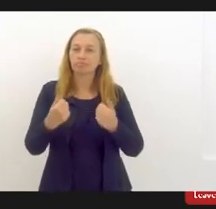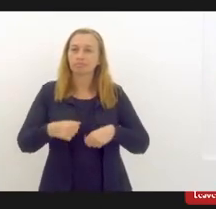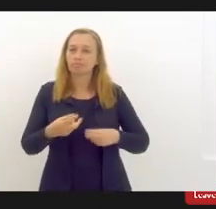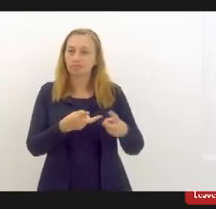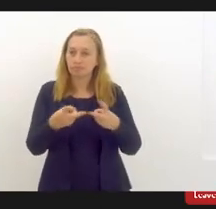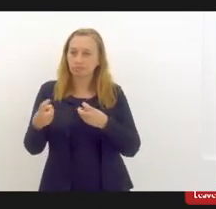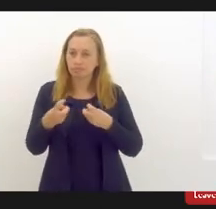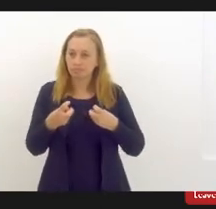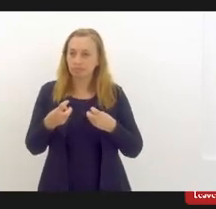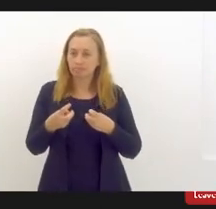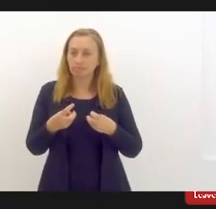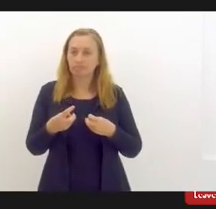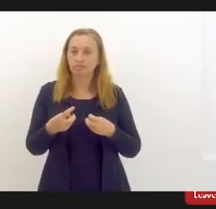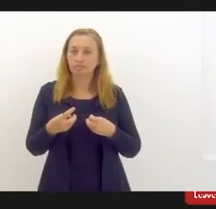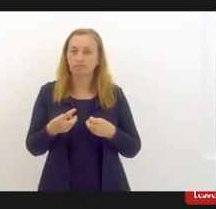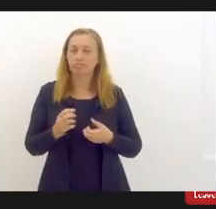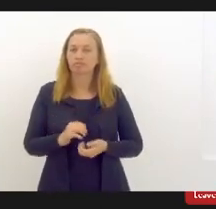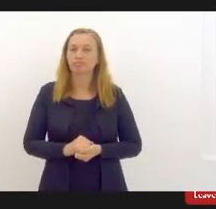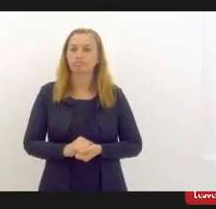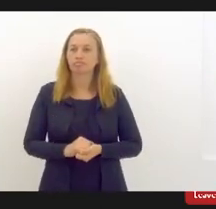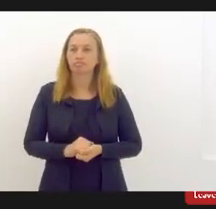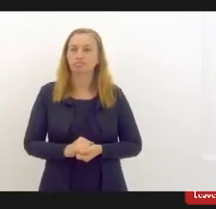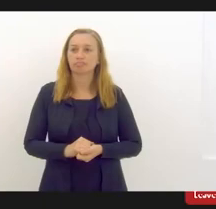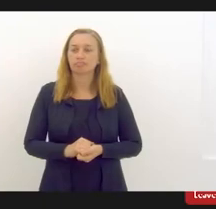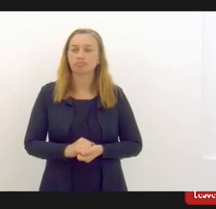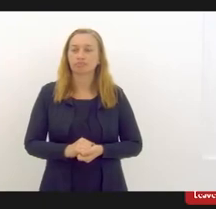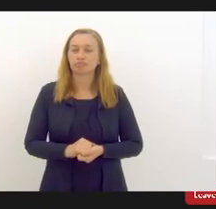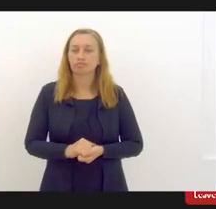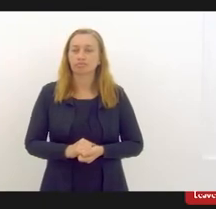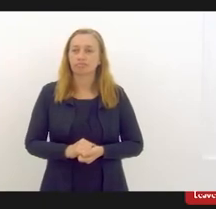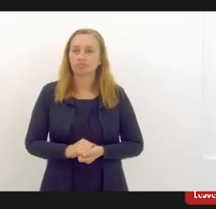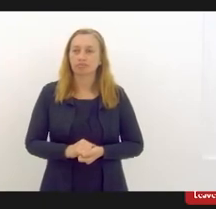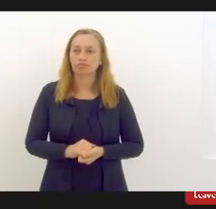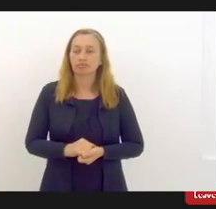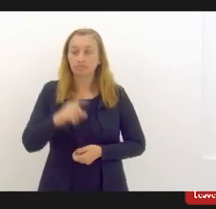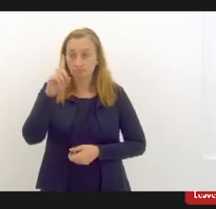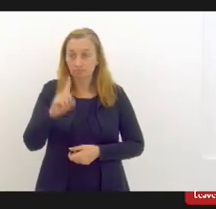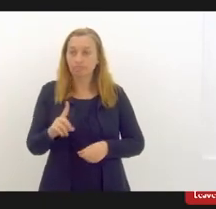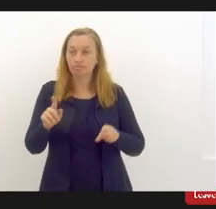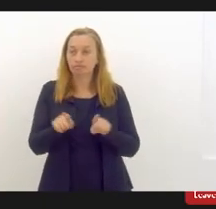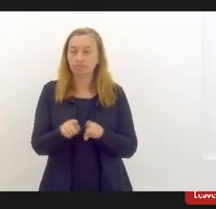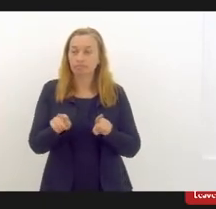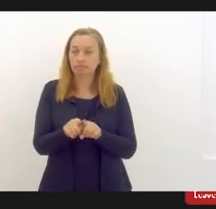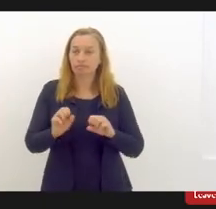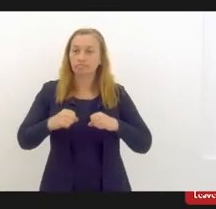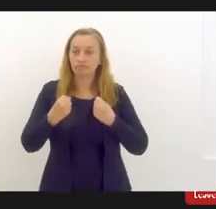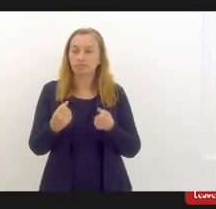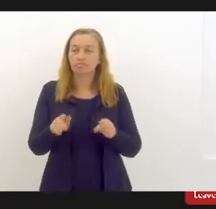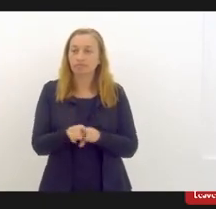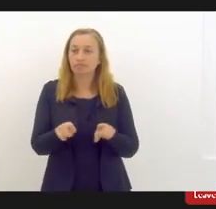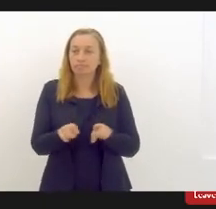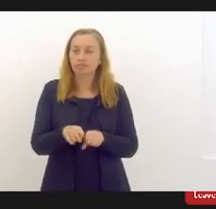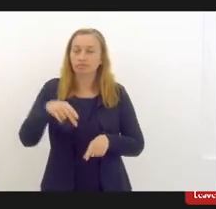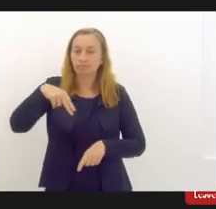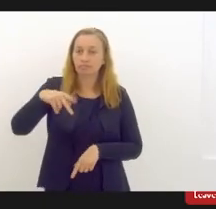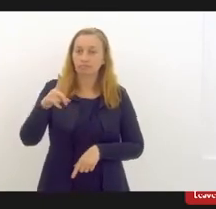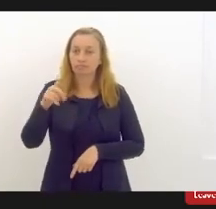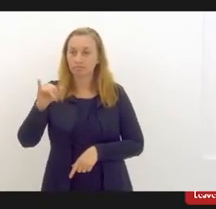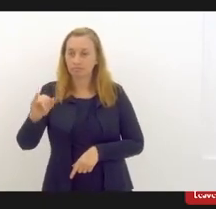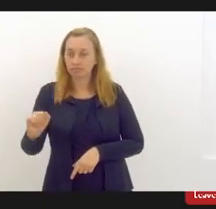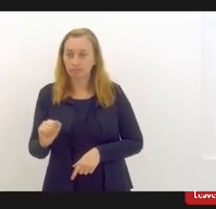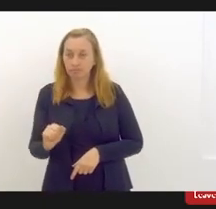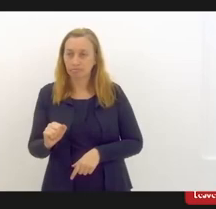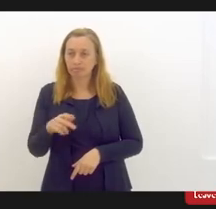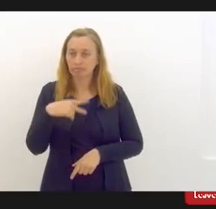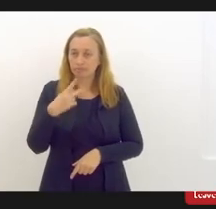e escuta dos diretores, né? E reforçar também a questão que a Nádia acabou de falar dos